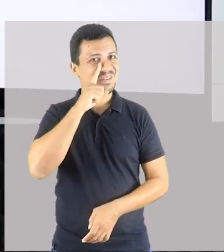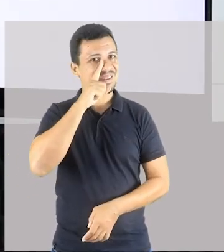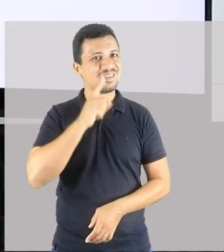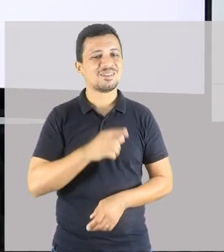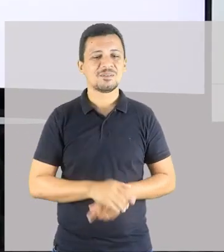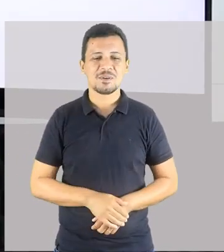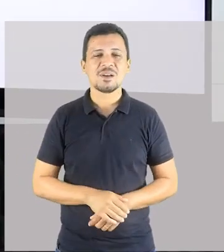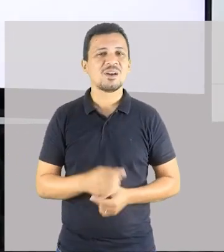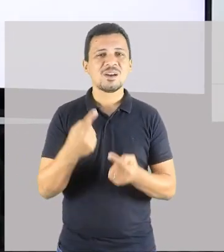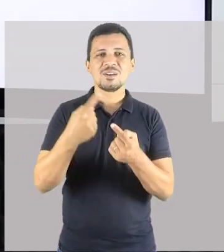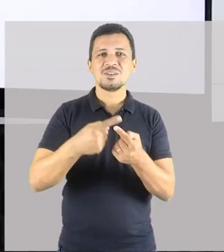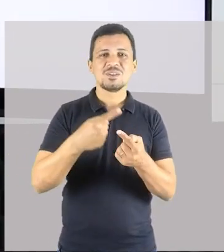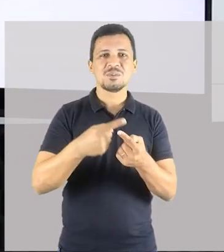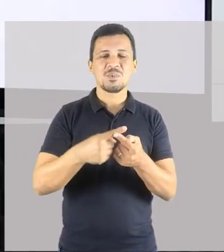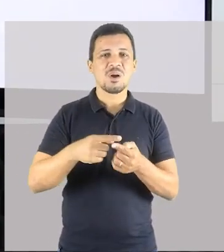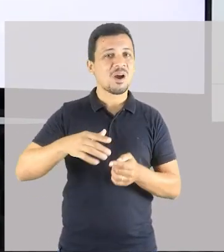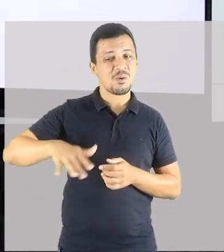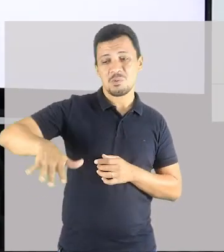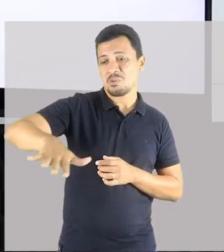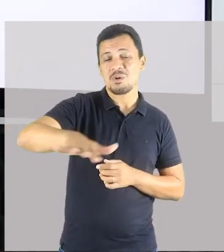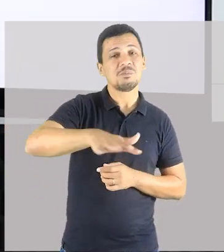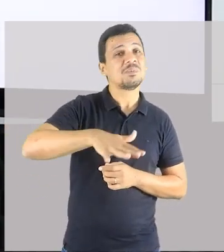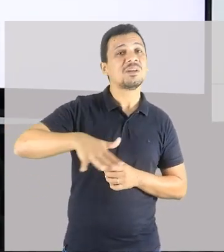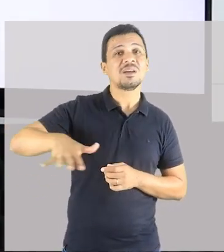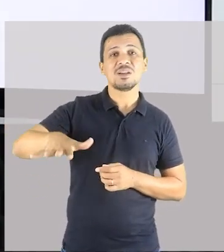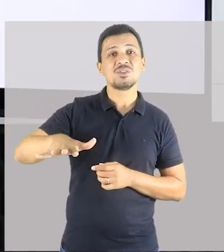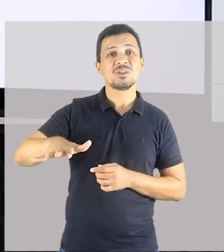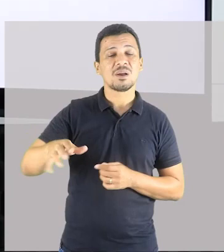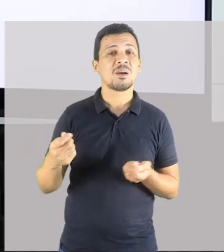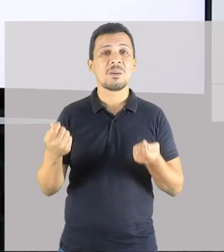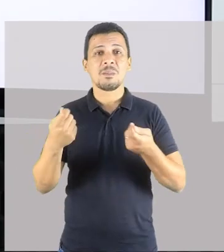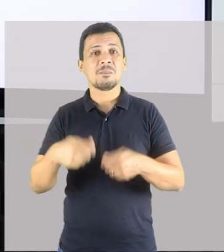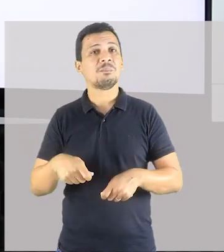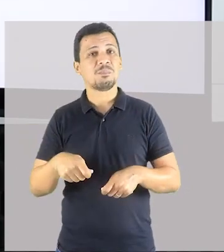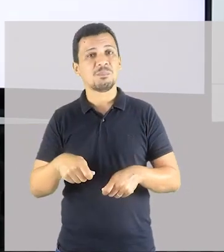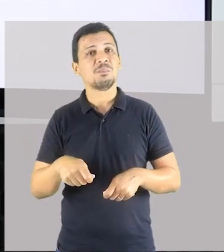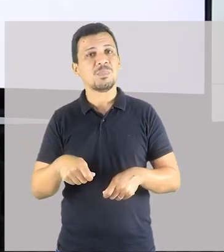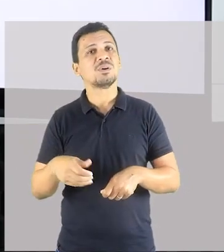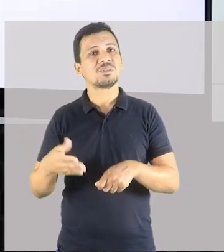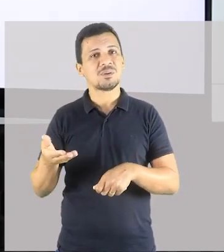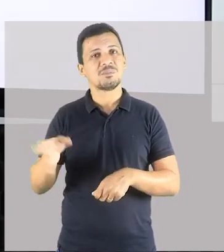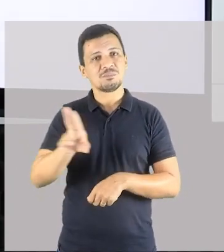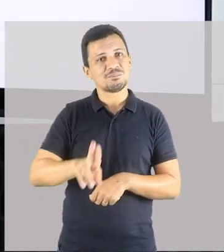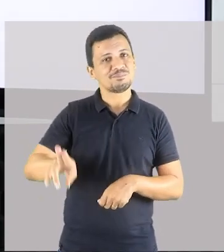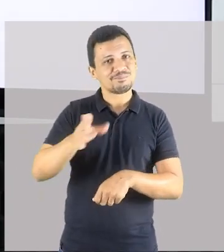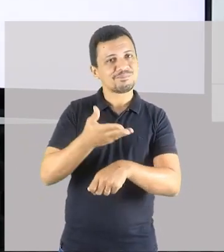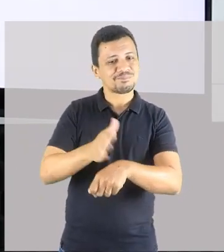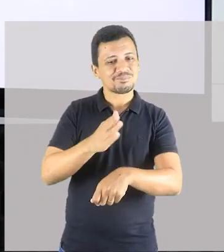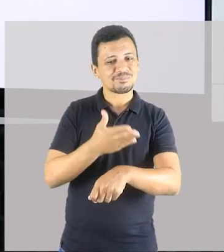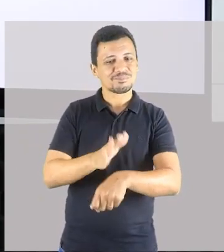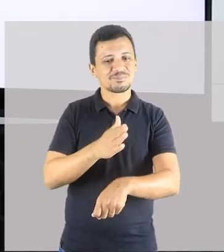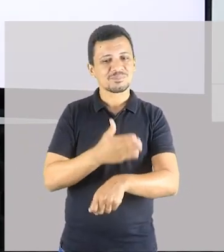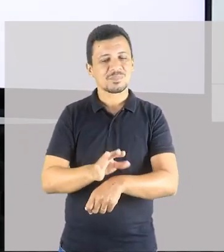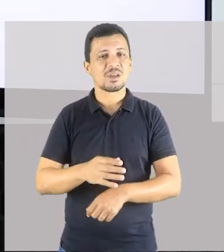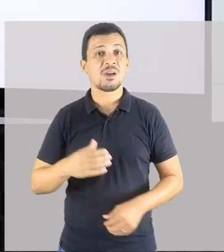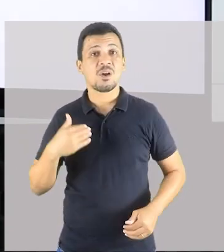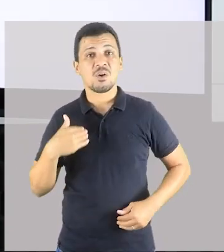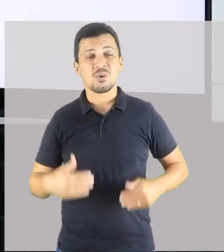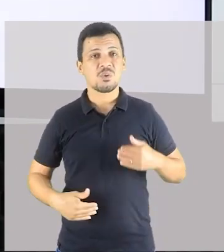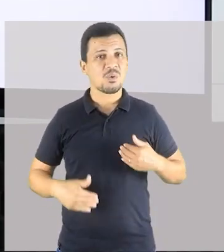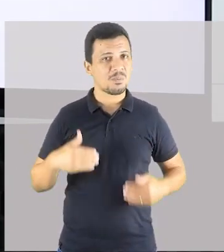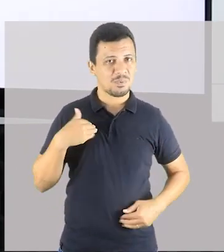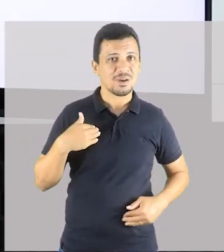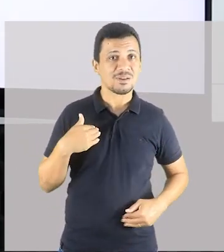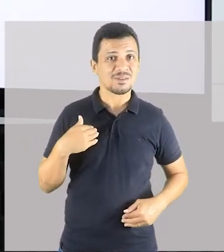são classificadas conforme o meio ambiente que elas são exploradas. Então vejam, as práticas corporais de